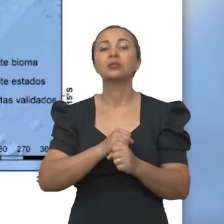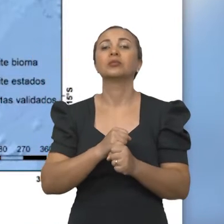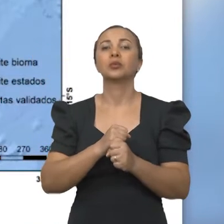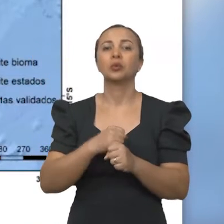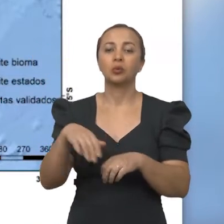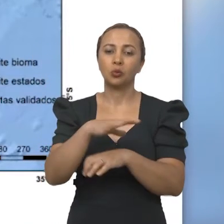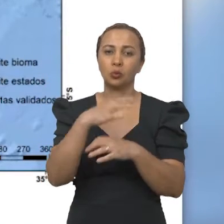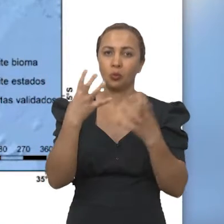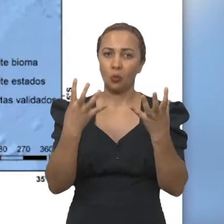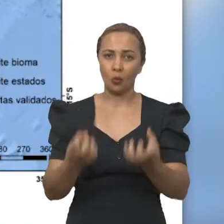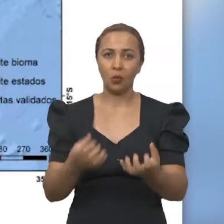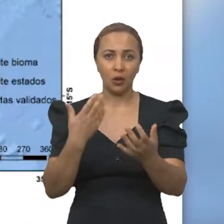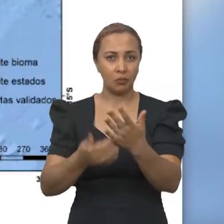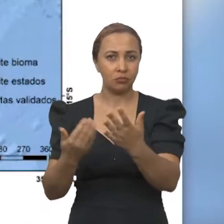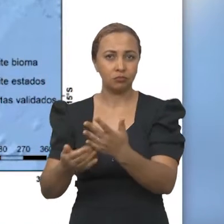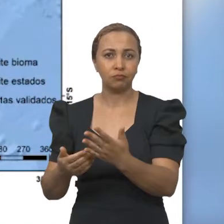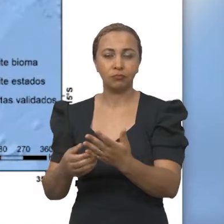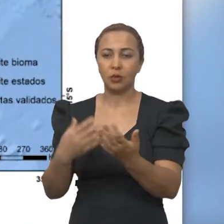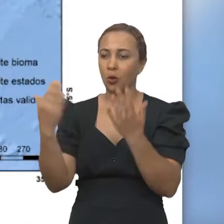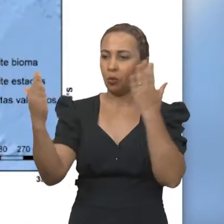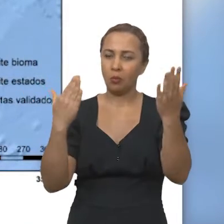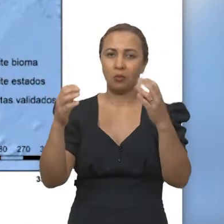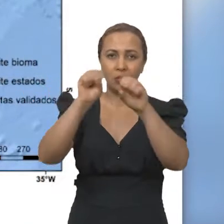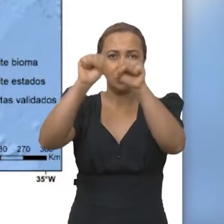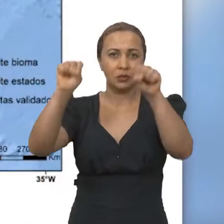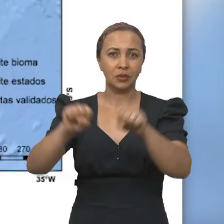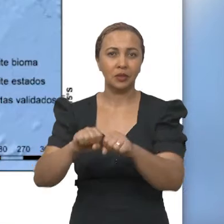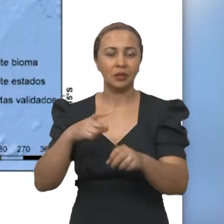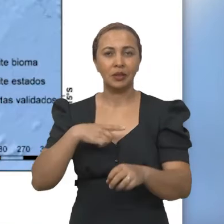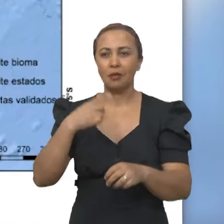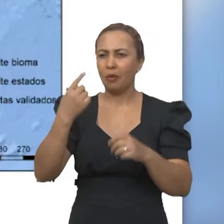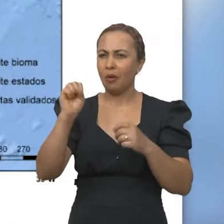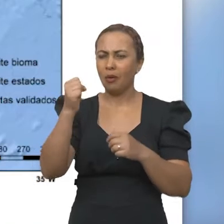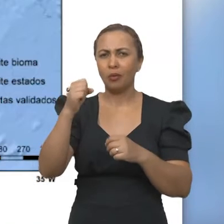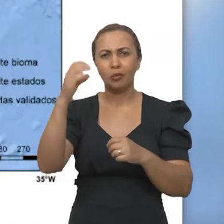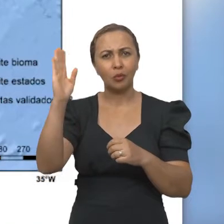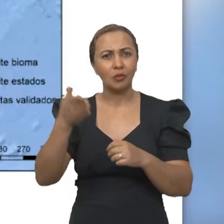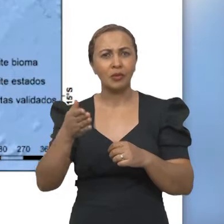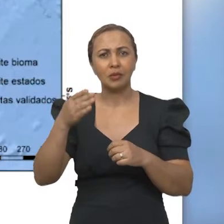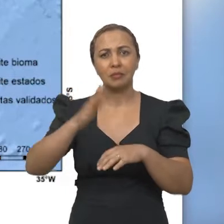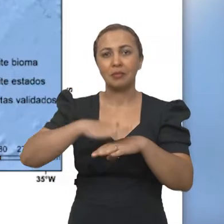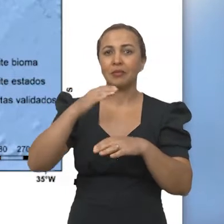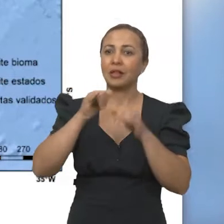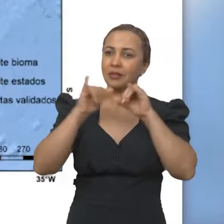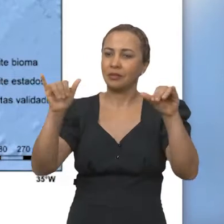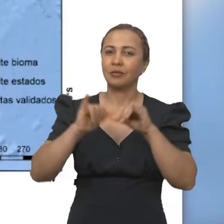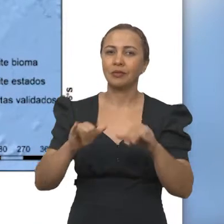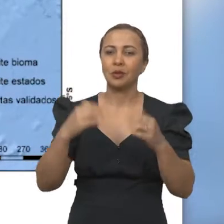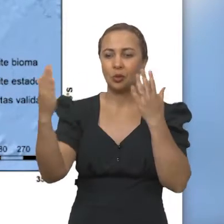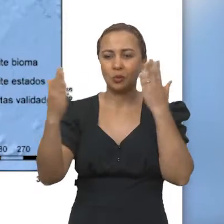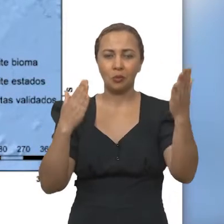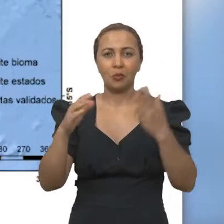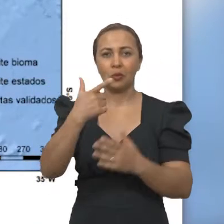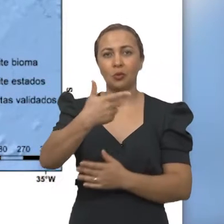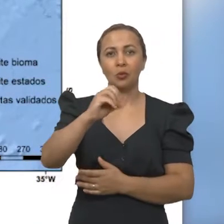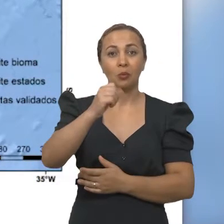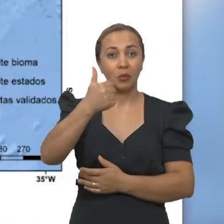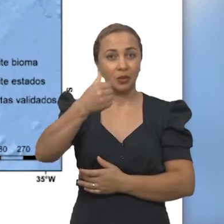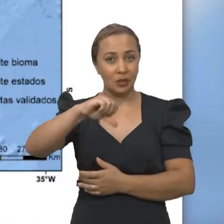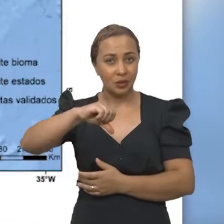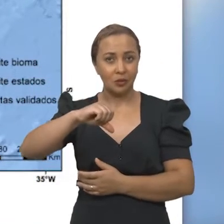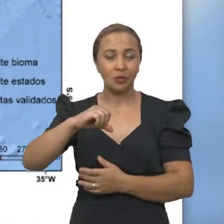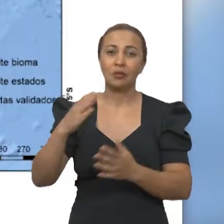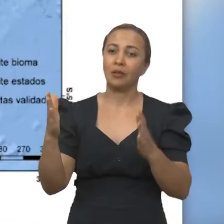Caatinga, que comparado a outros sistemas, a gente teve um aumento de 8 vezes mais alertas para o último ano, comparado 2019